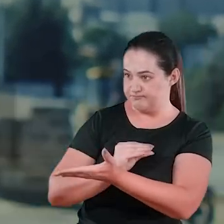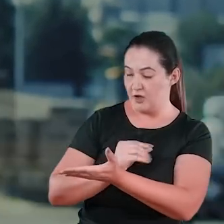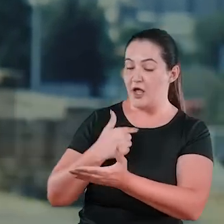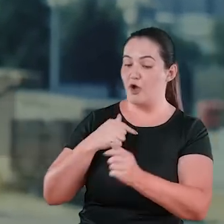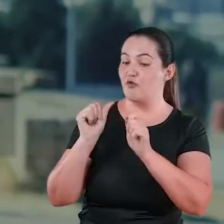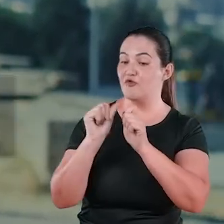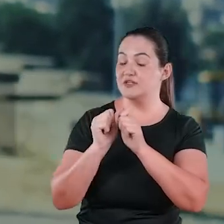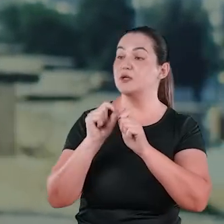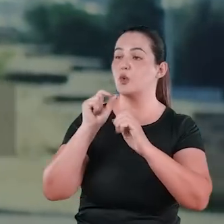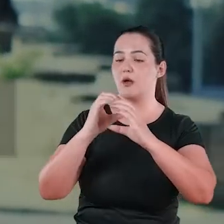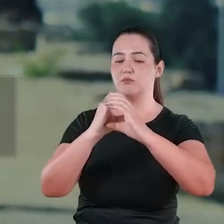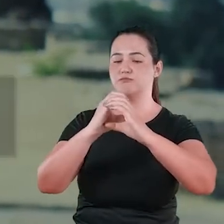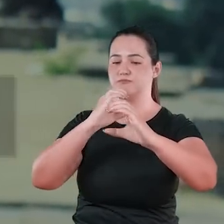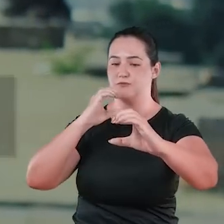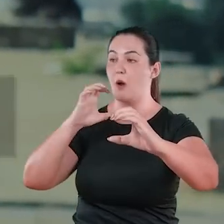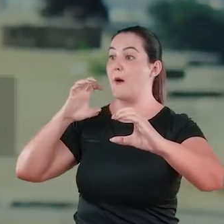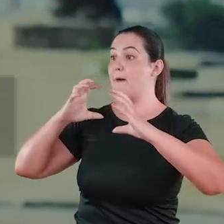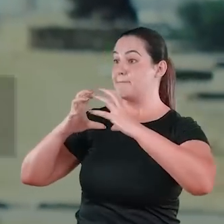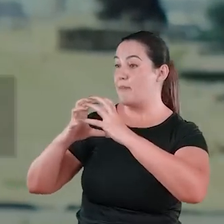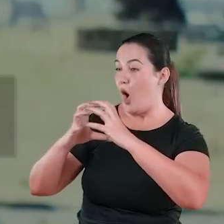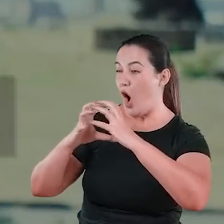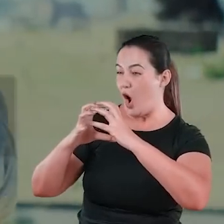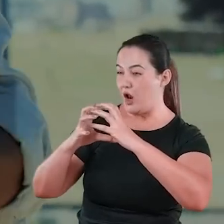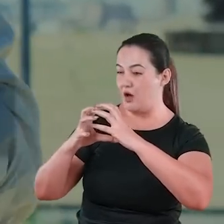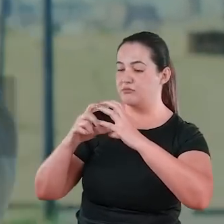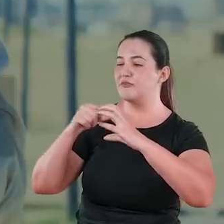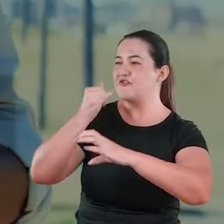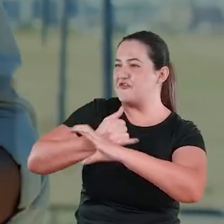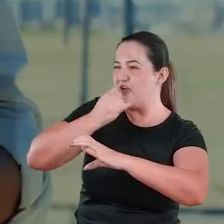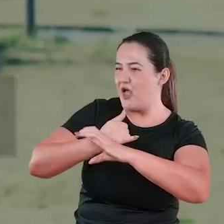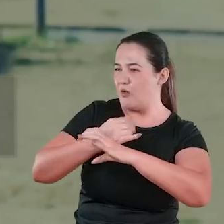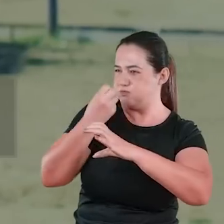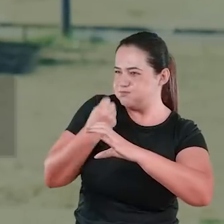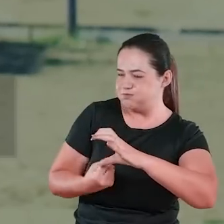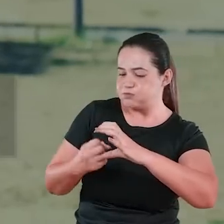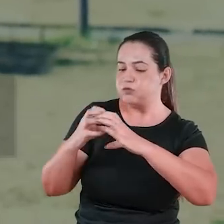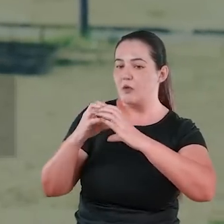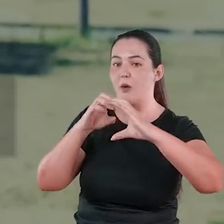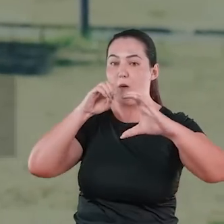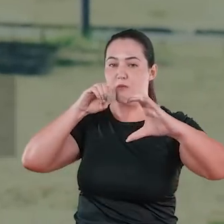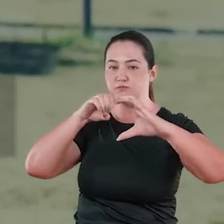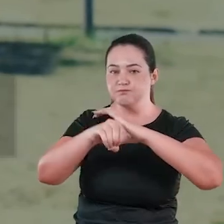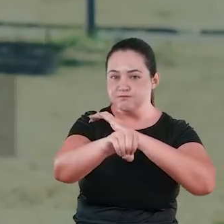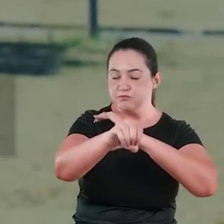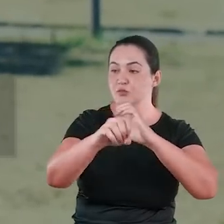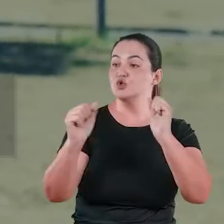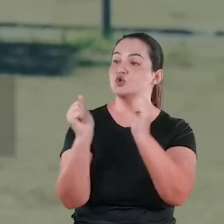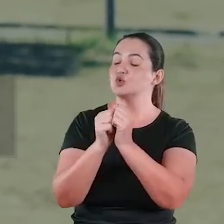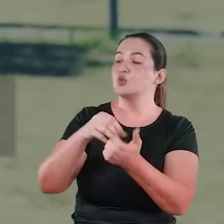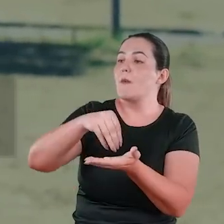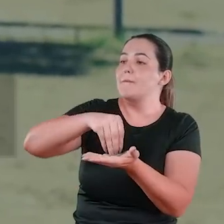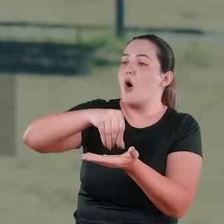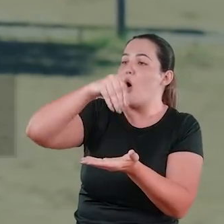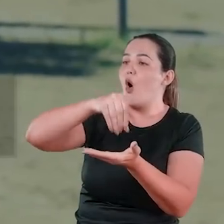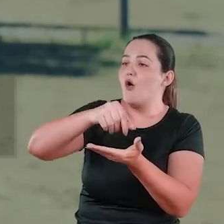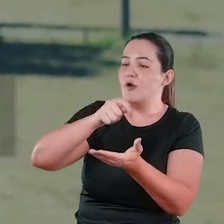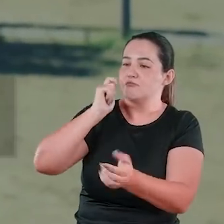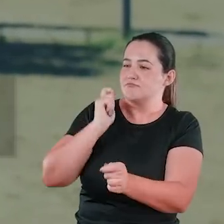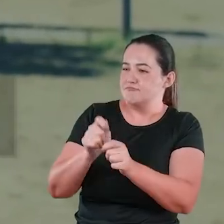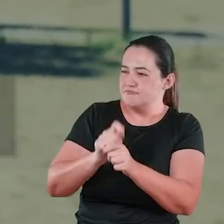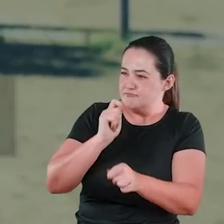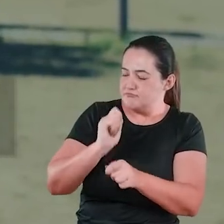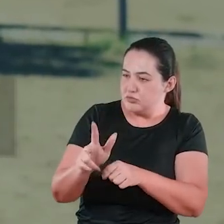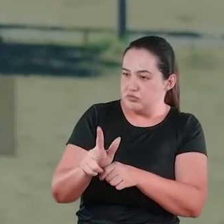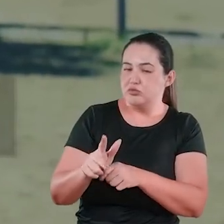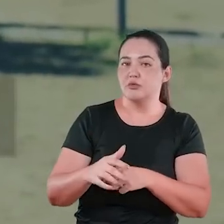ou de ferro. Seria um poder destruidor sem igual. Ele apresentou para o imperador essa invenção e falou: olha, se